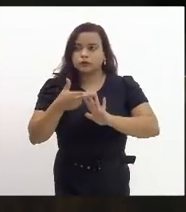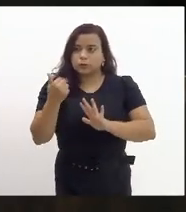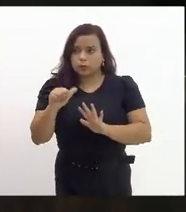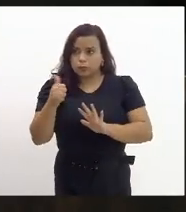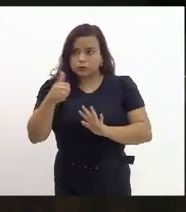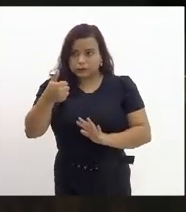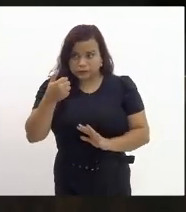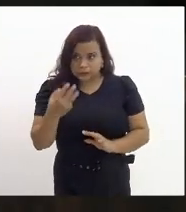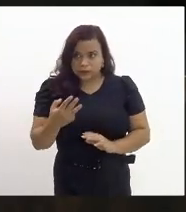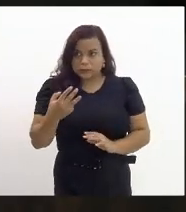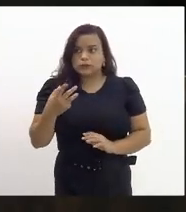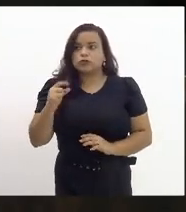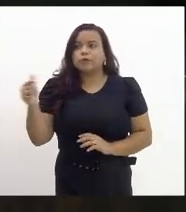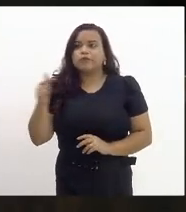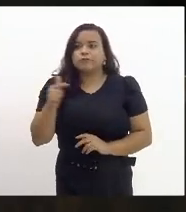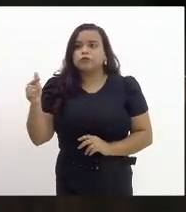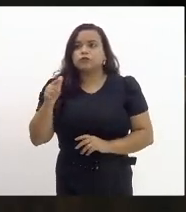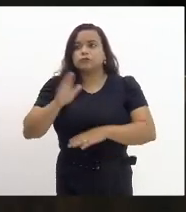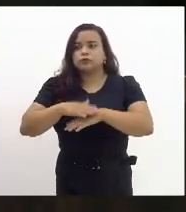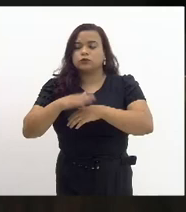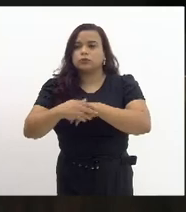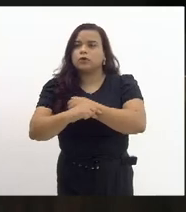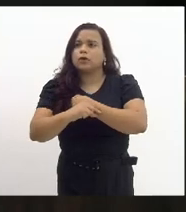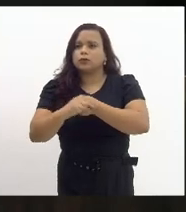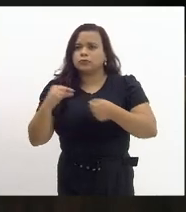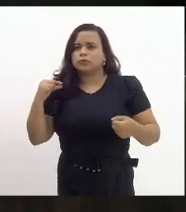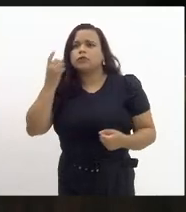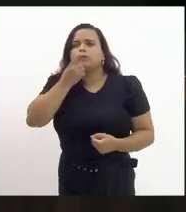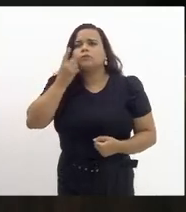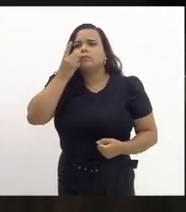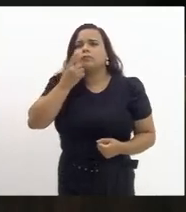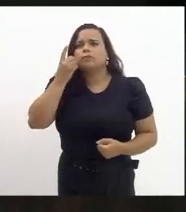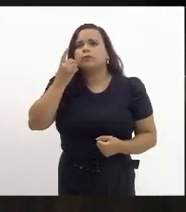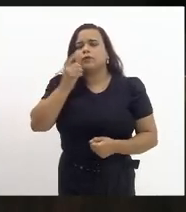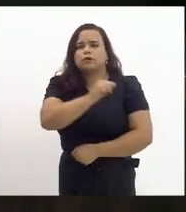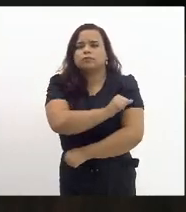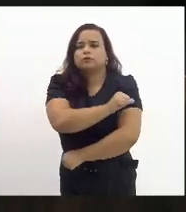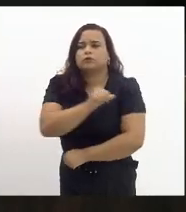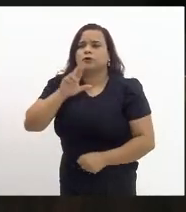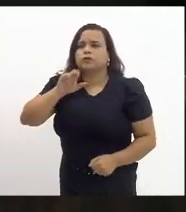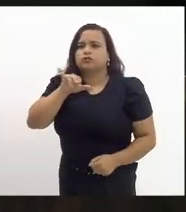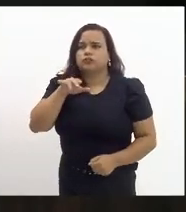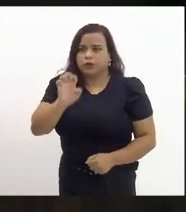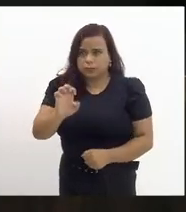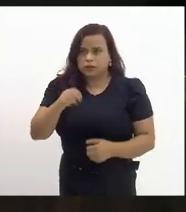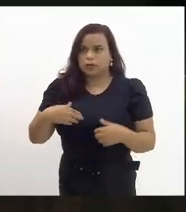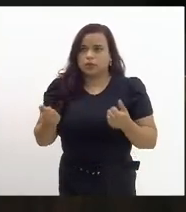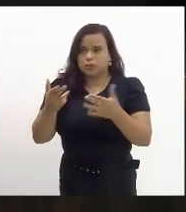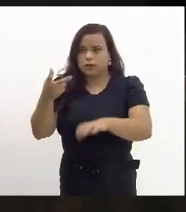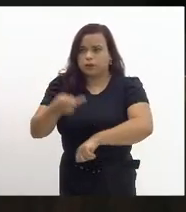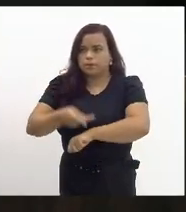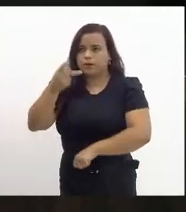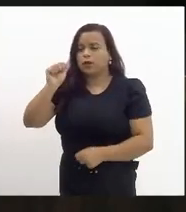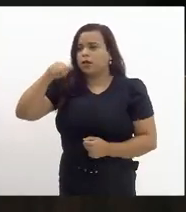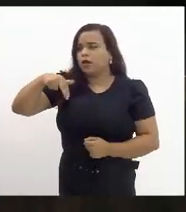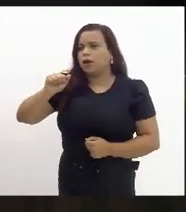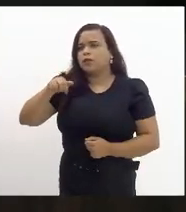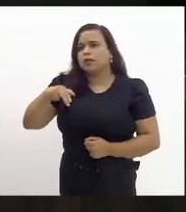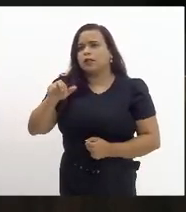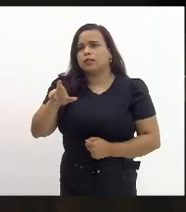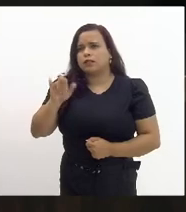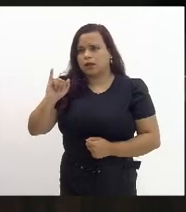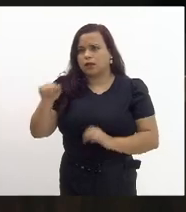de 22, de autoria da deputada enfermeira Rejane, concede prêmio Ana Nery da Saúde